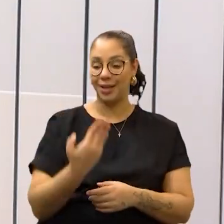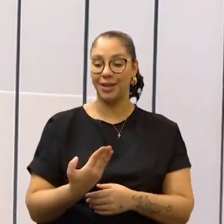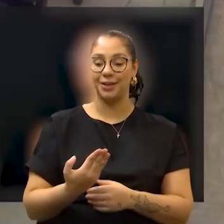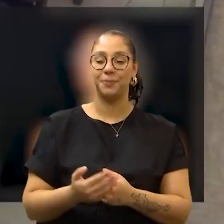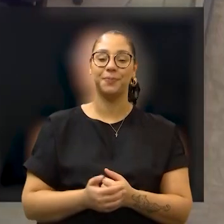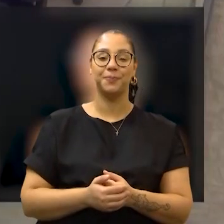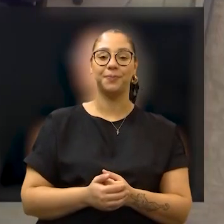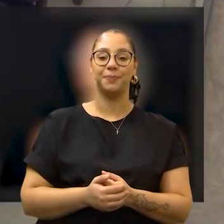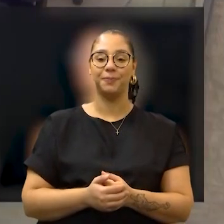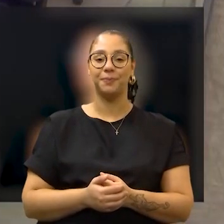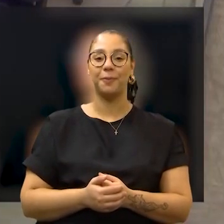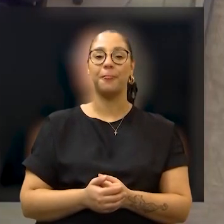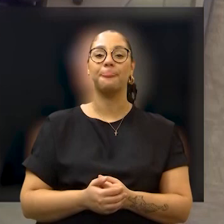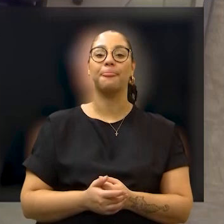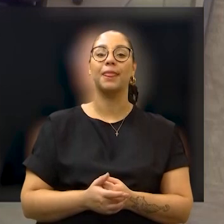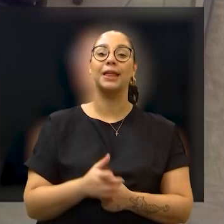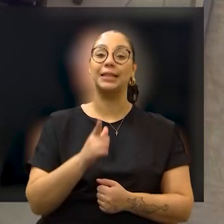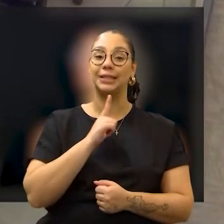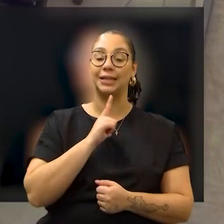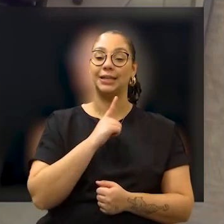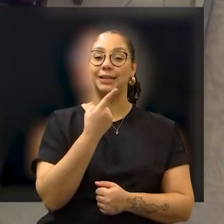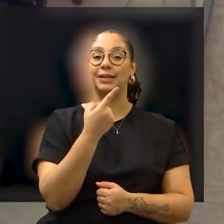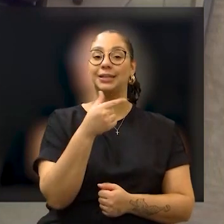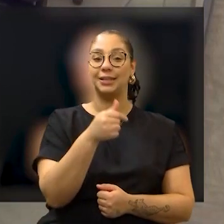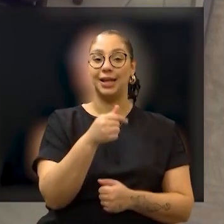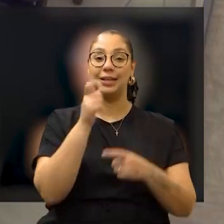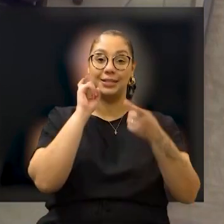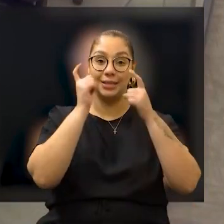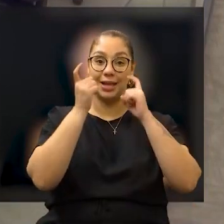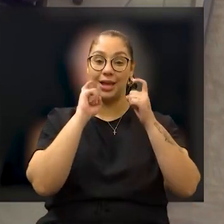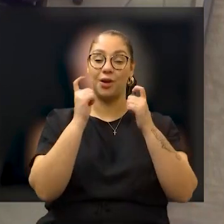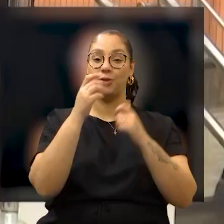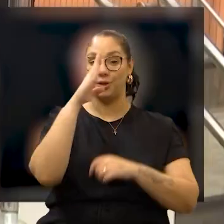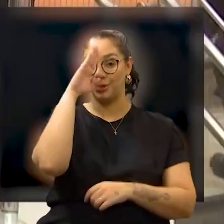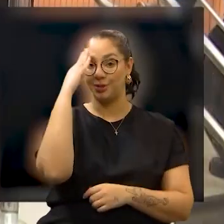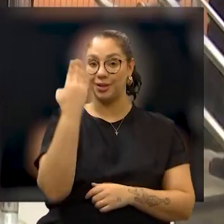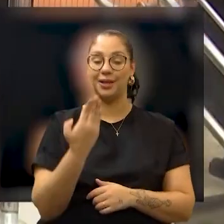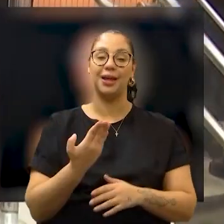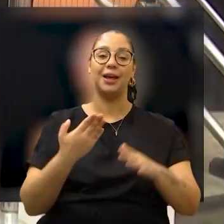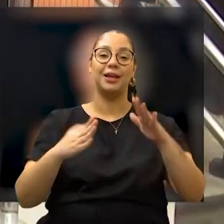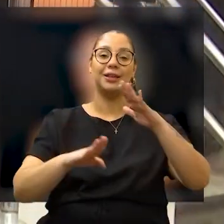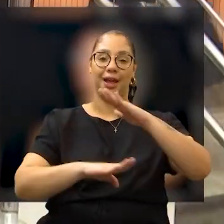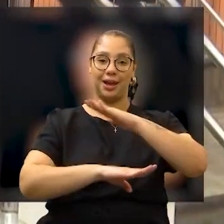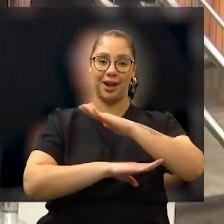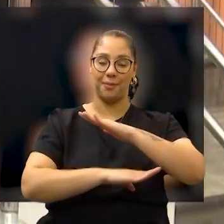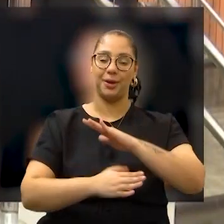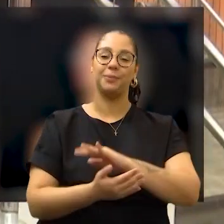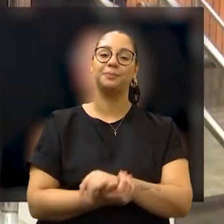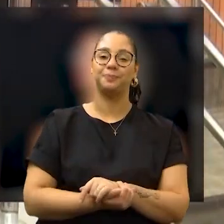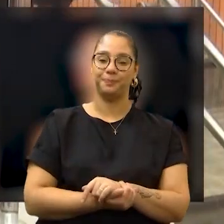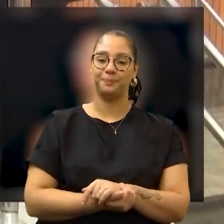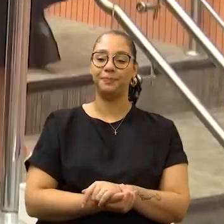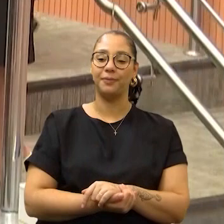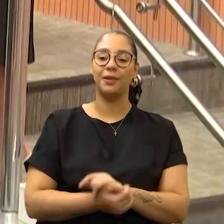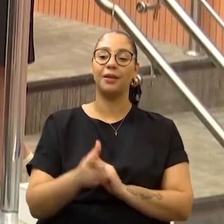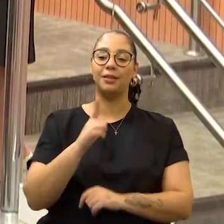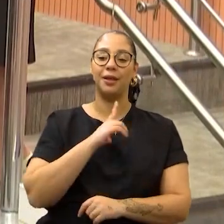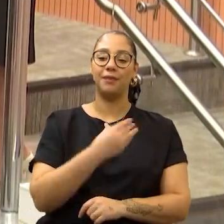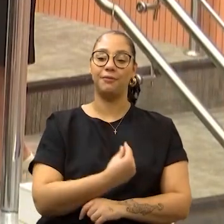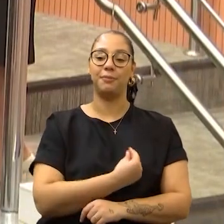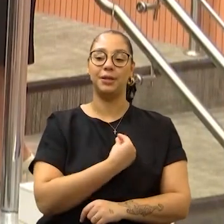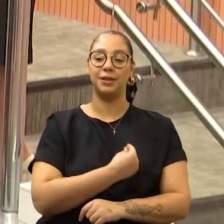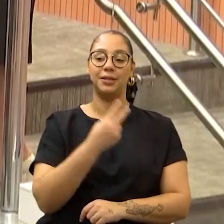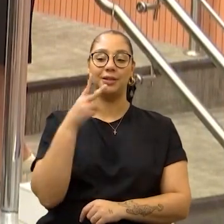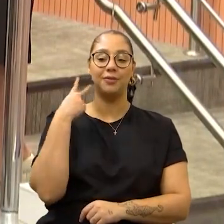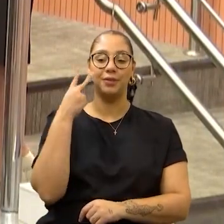solene. Foi realizada a 17ª reunião solene da Câmara Municipal de Campinas, com